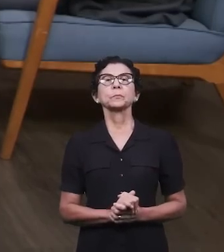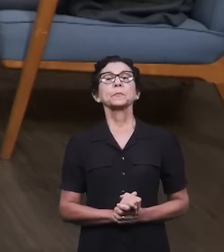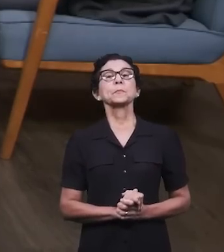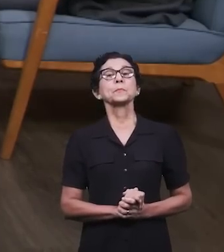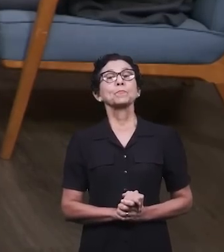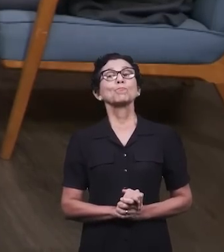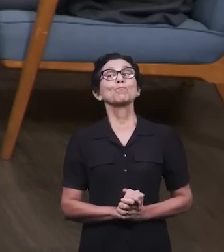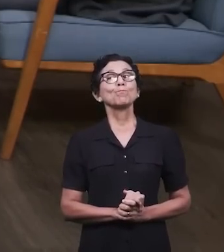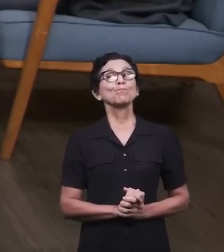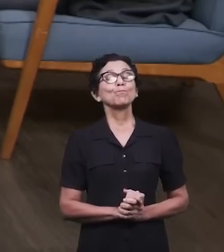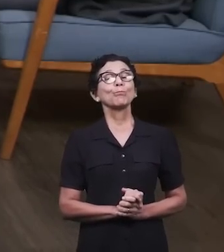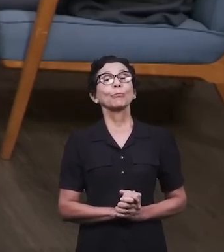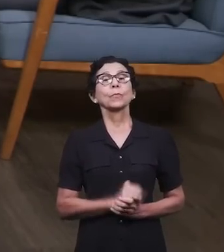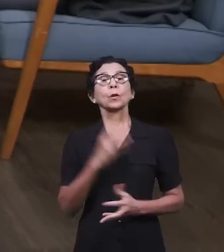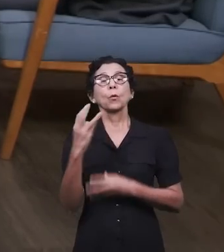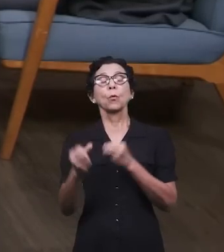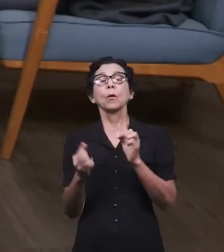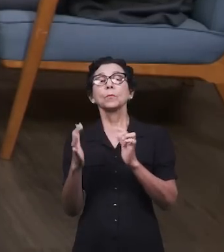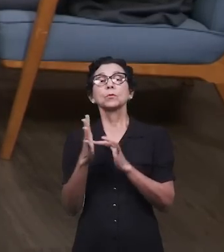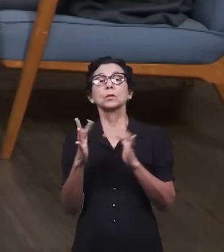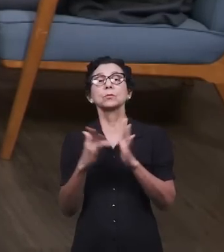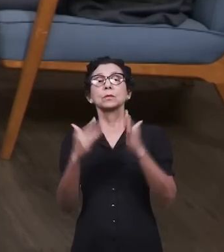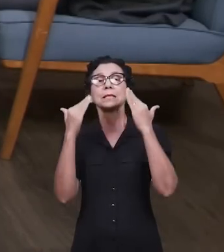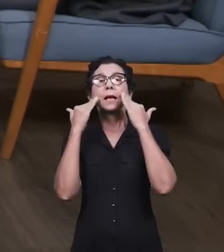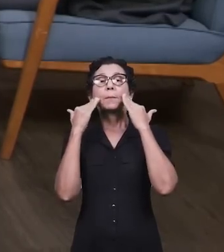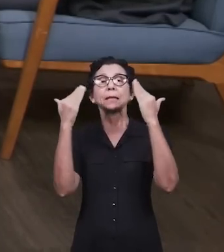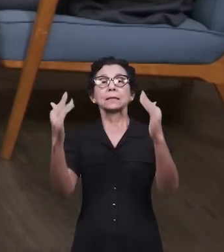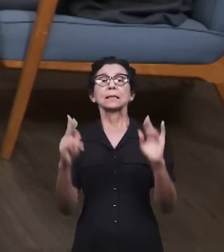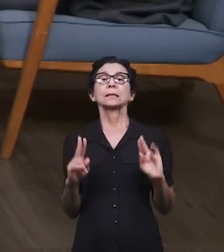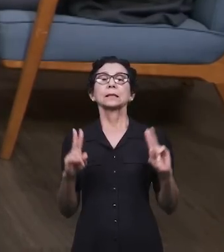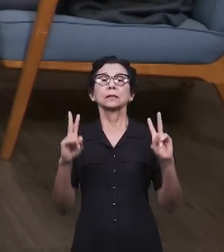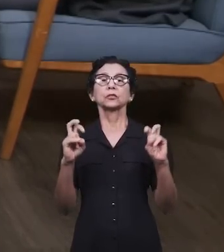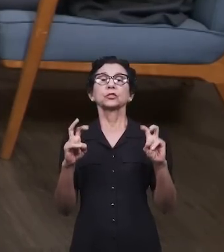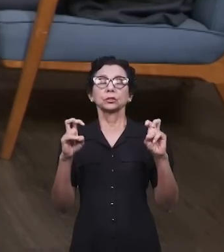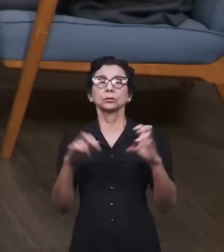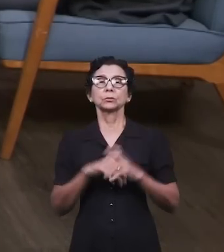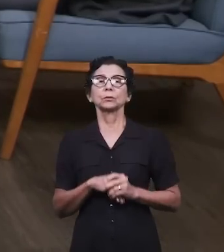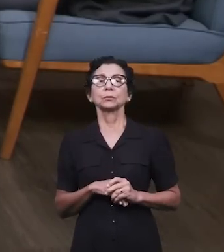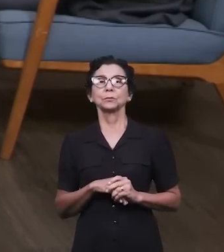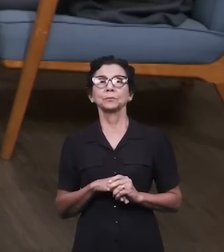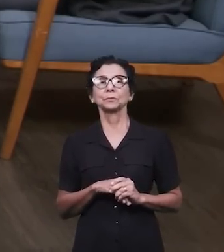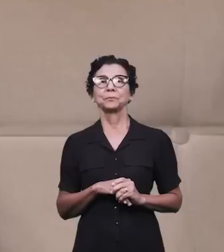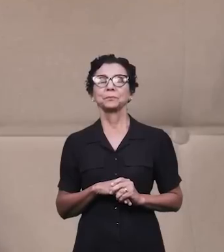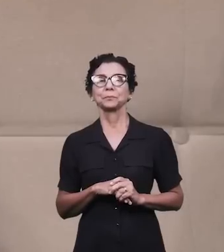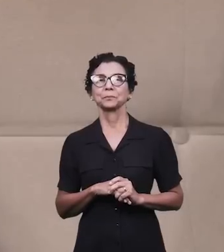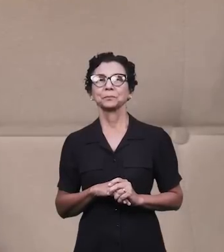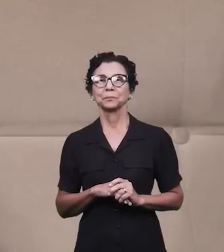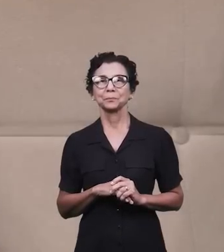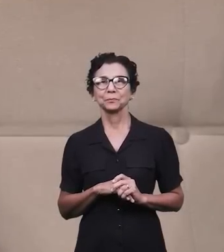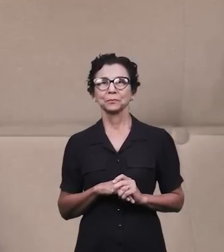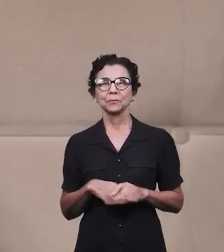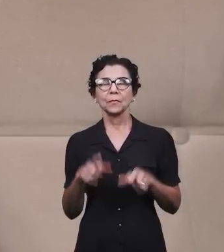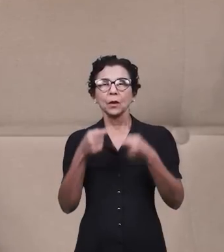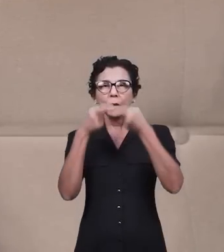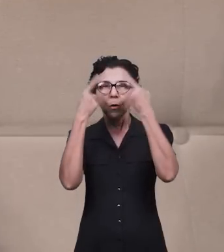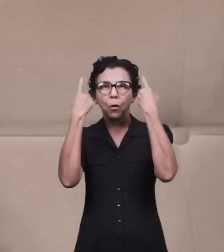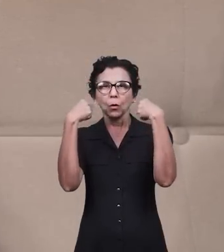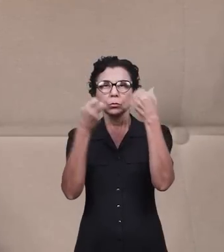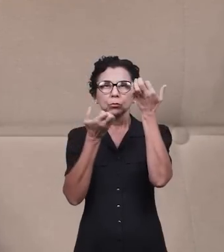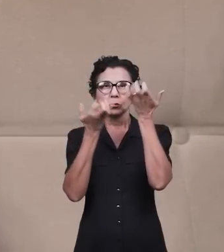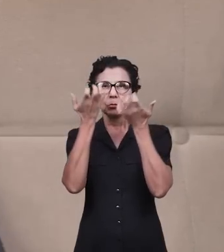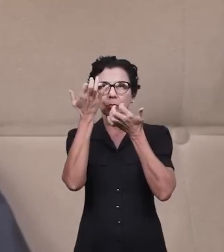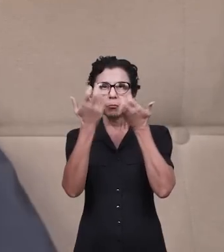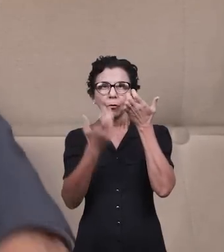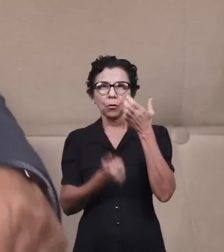título glorioso. Aquele que tem os olhos como chama de fogo e pés semelhantes ao